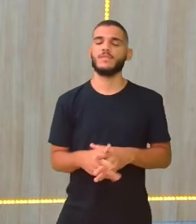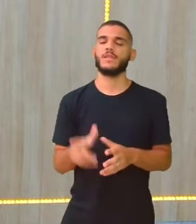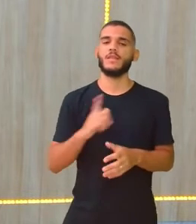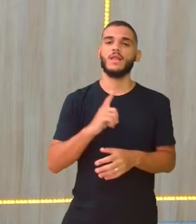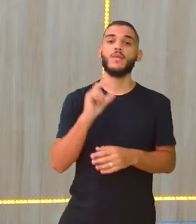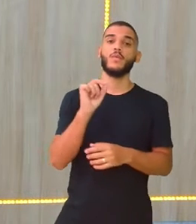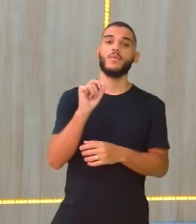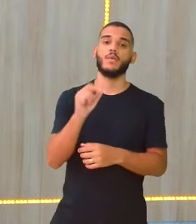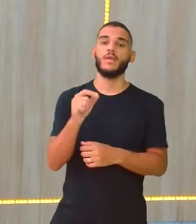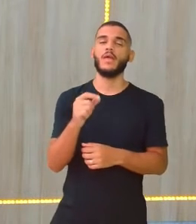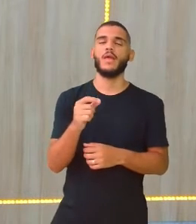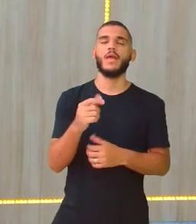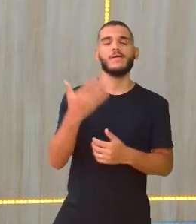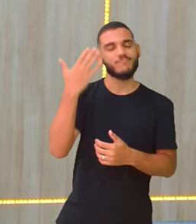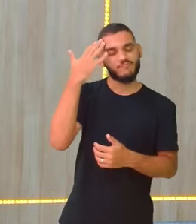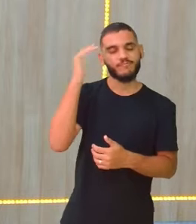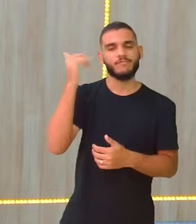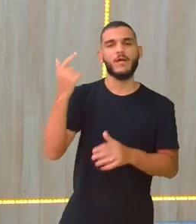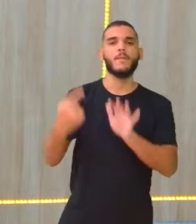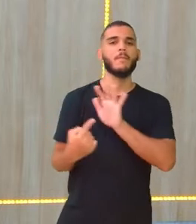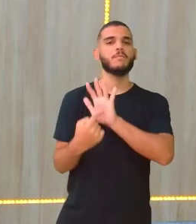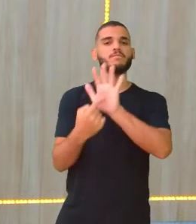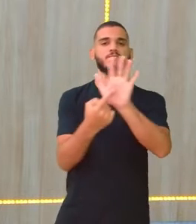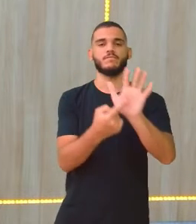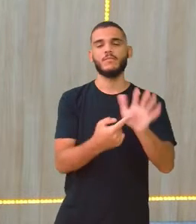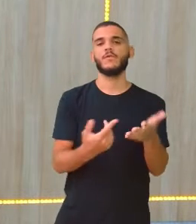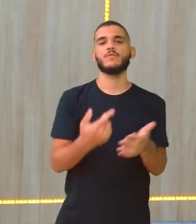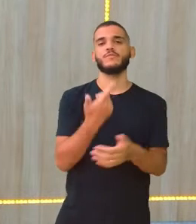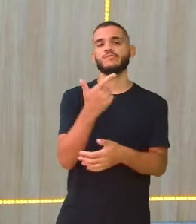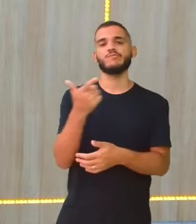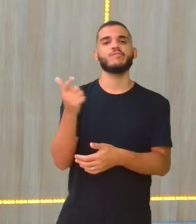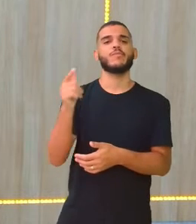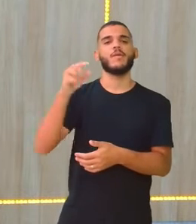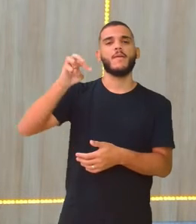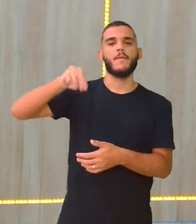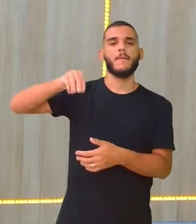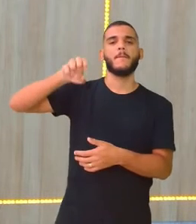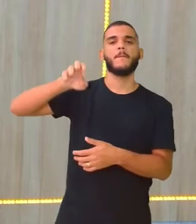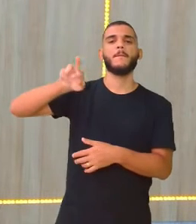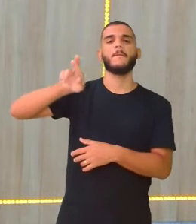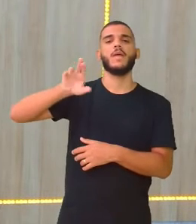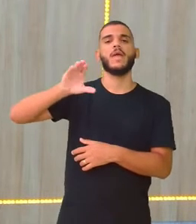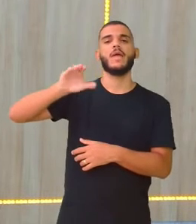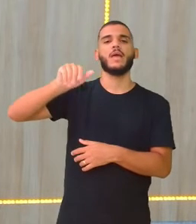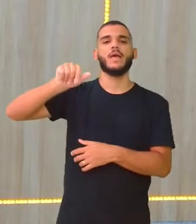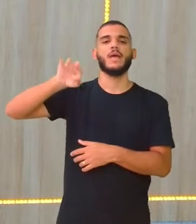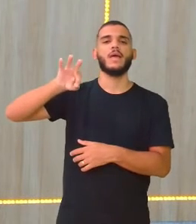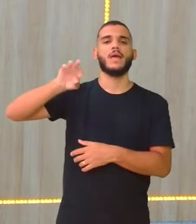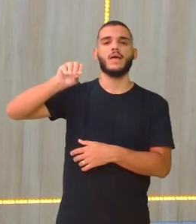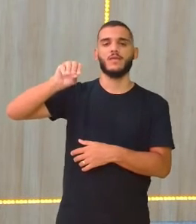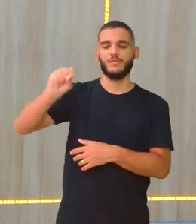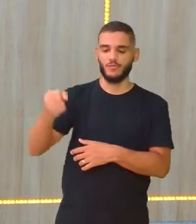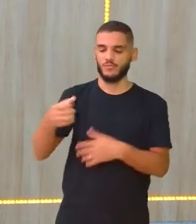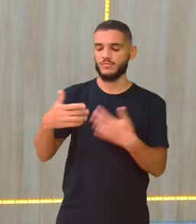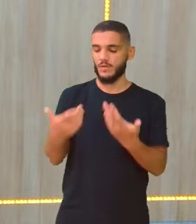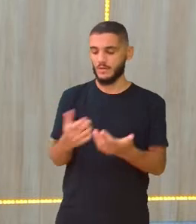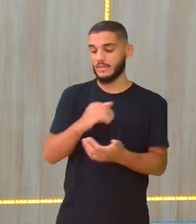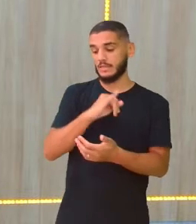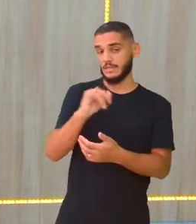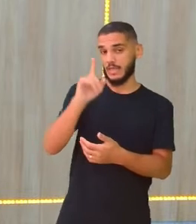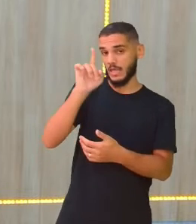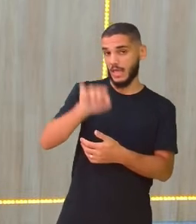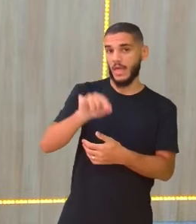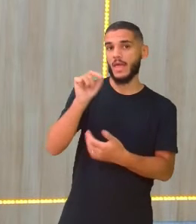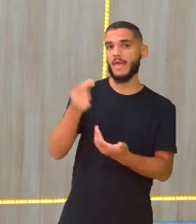projeção conforme. Já se vai ser um mapa equivalente, ele vai ser equivalente